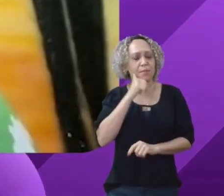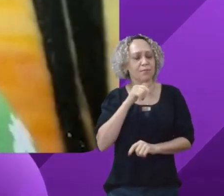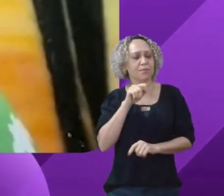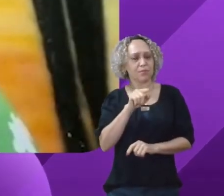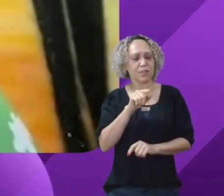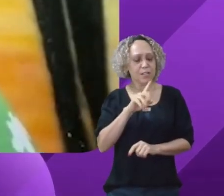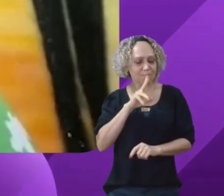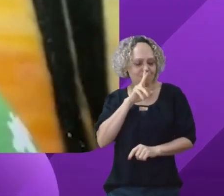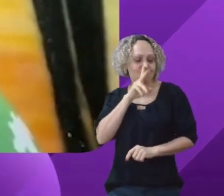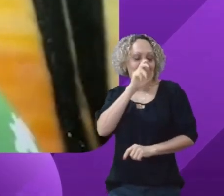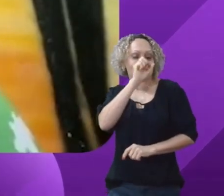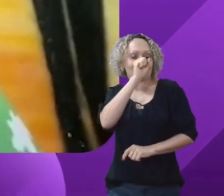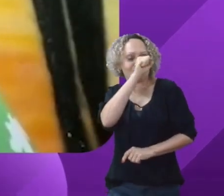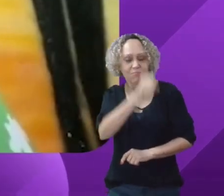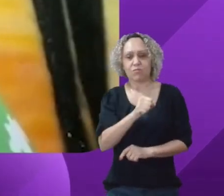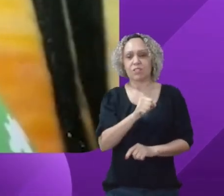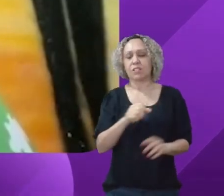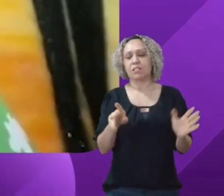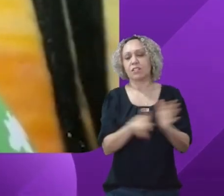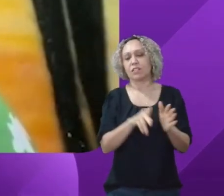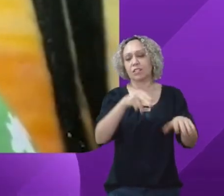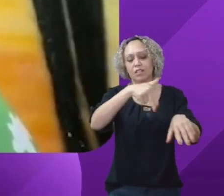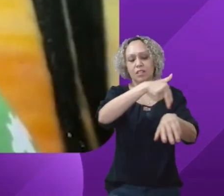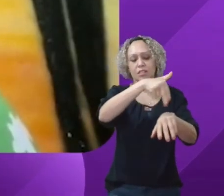nós precisamos entender isso,